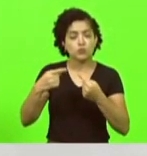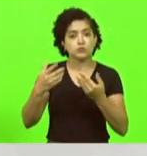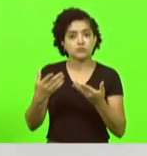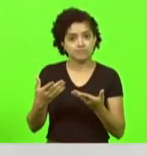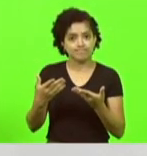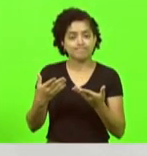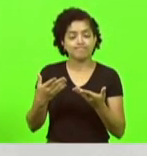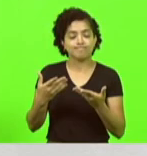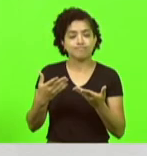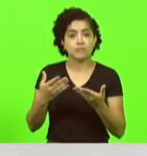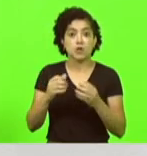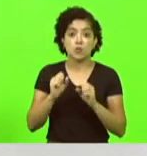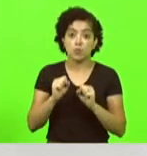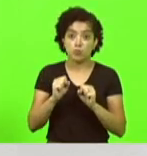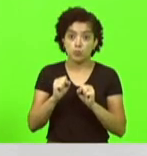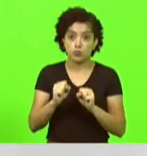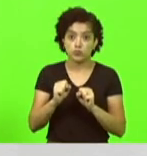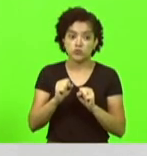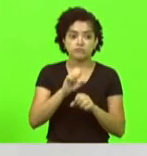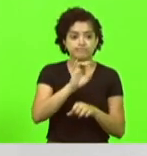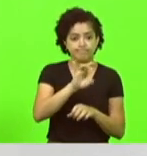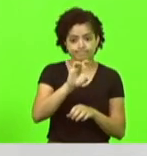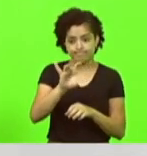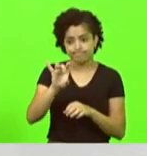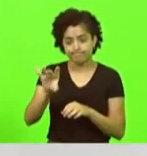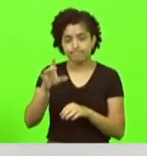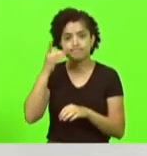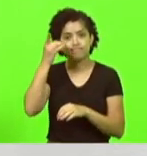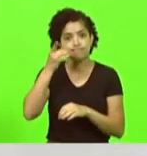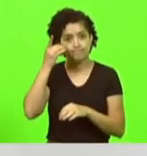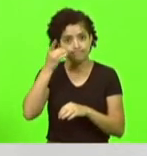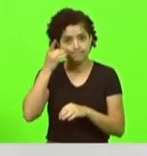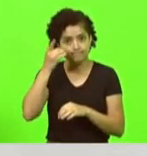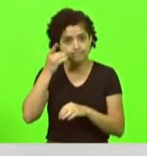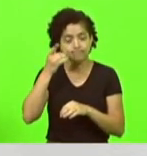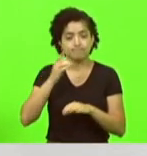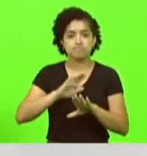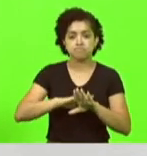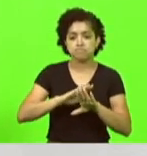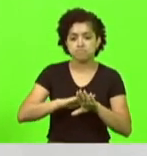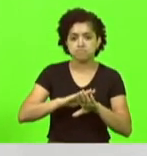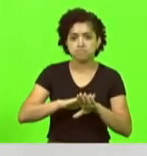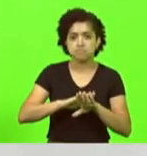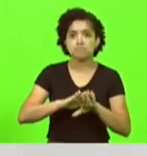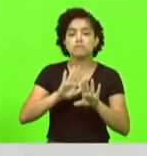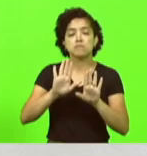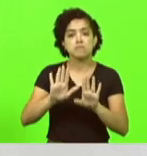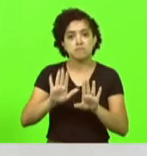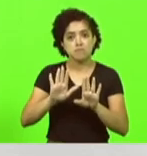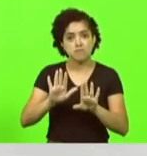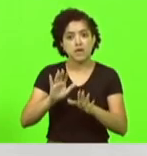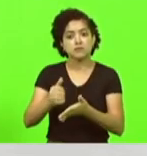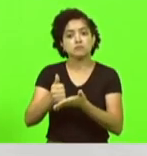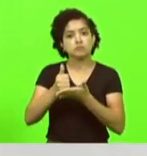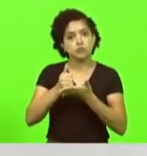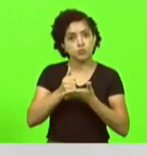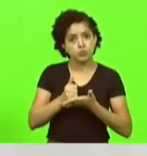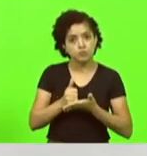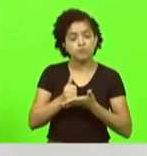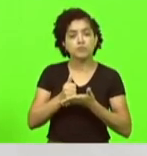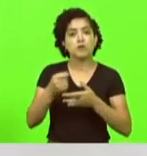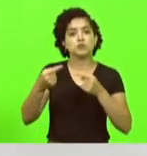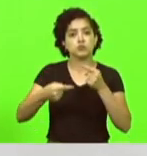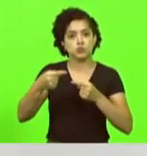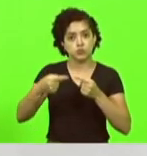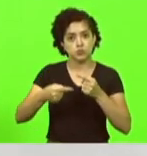pude Claro cada Qual dos senhores e senhoras deputados dentro da sua ideologia mas poder contar com a discussão madura